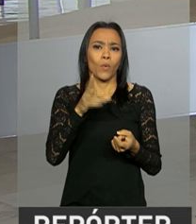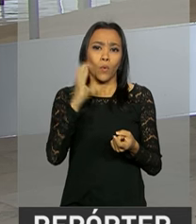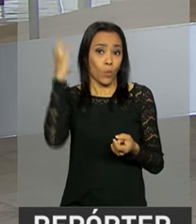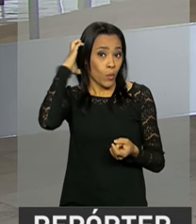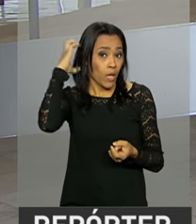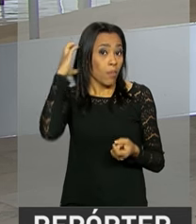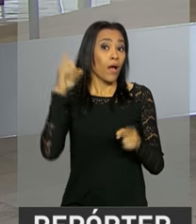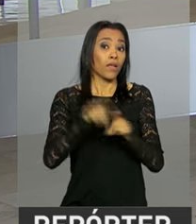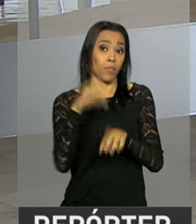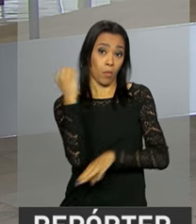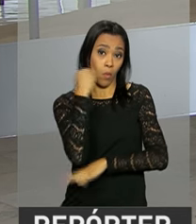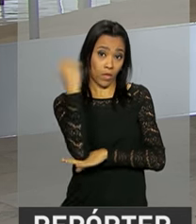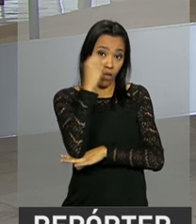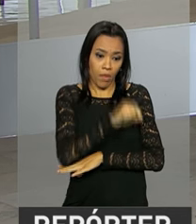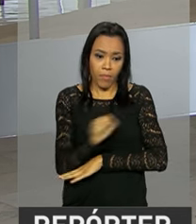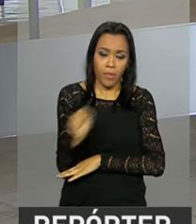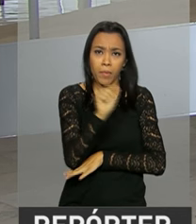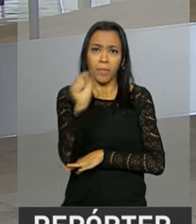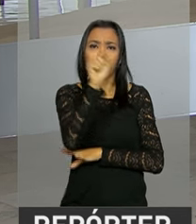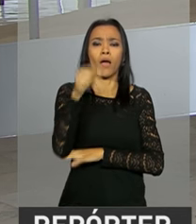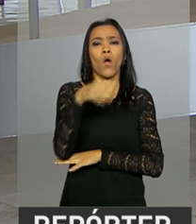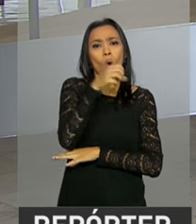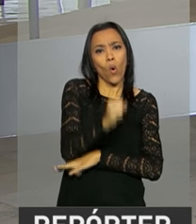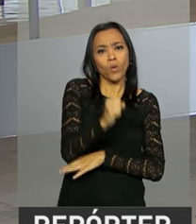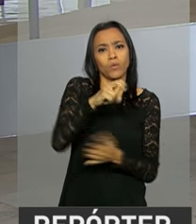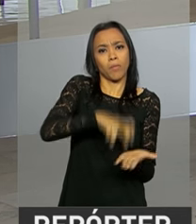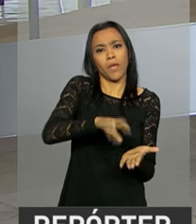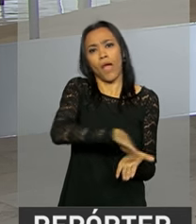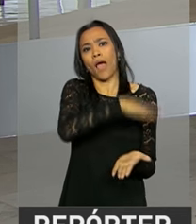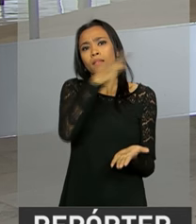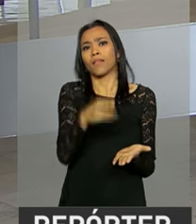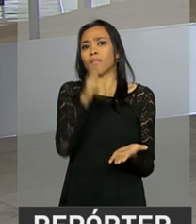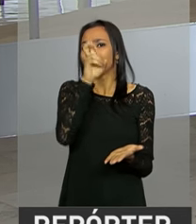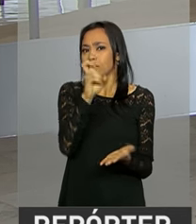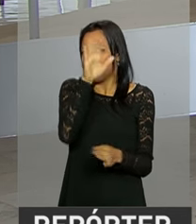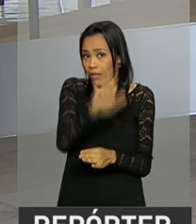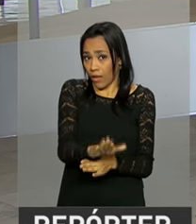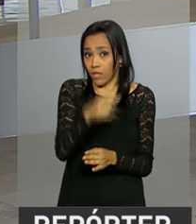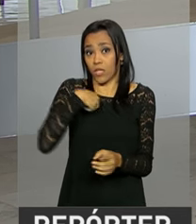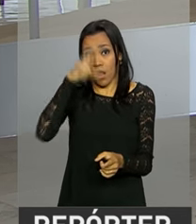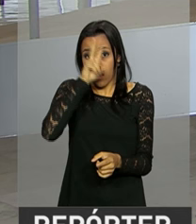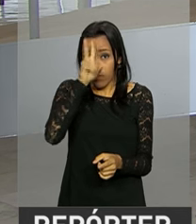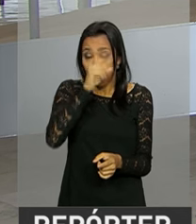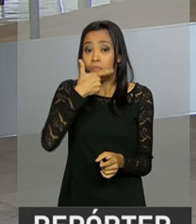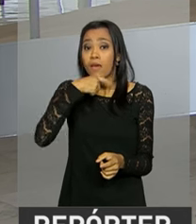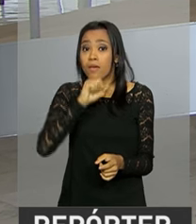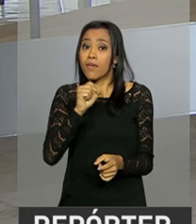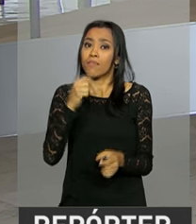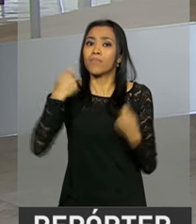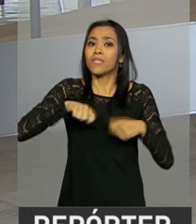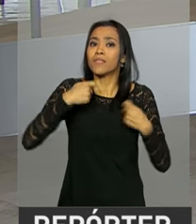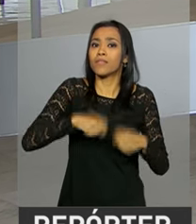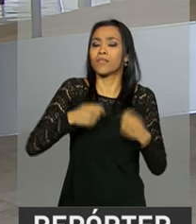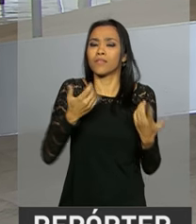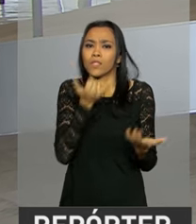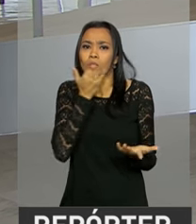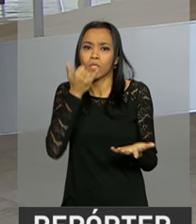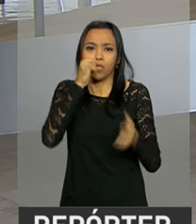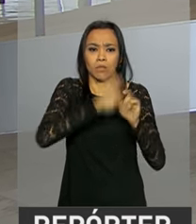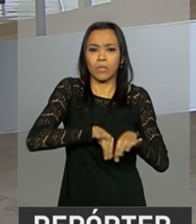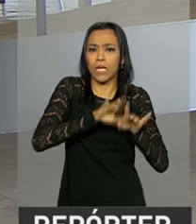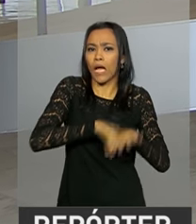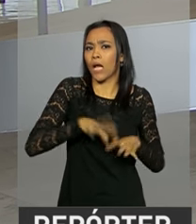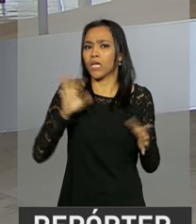Porto Alegre esses postos vão funcionar das 8 da manhã às 5 horas da tarde e lembrando para quem tiver que justificar a ausência a justiça